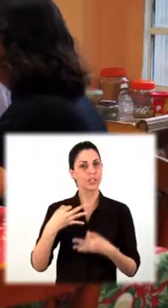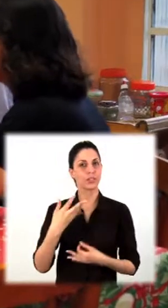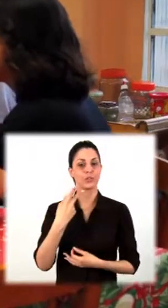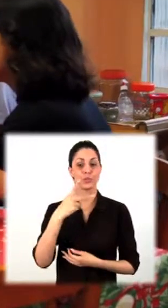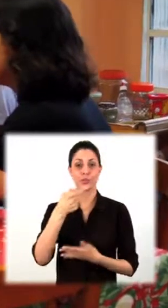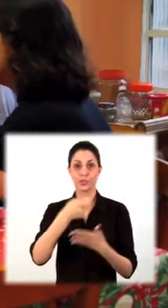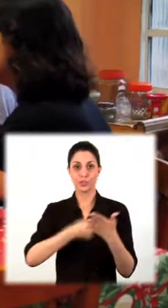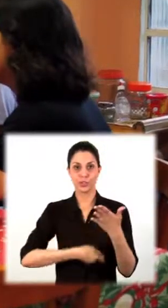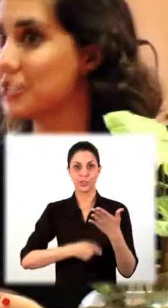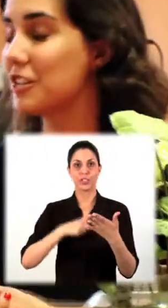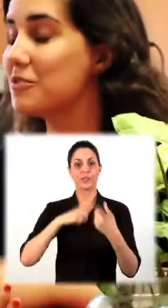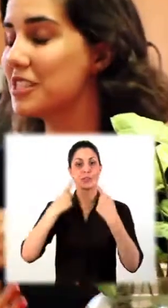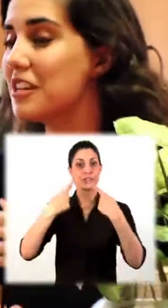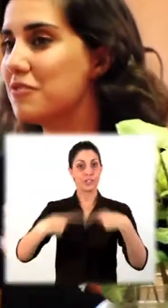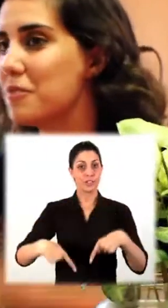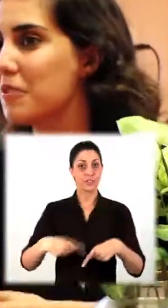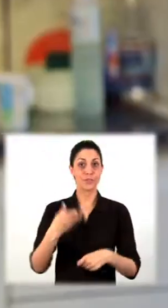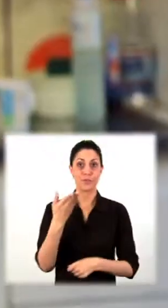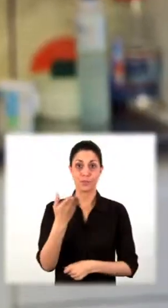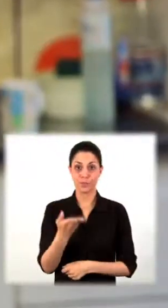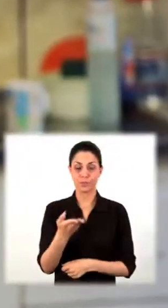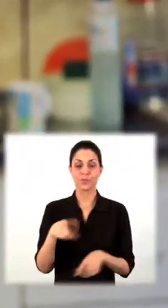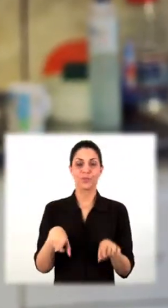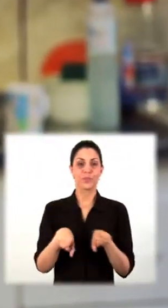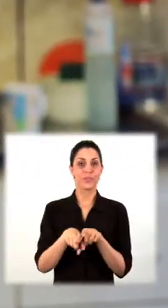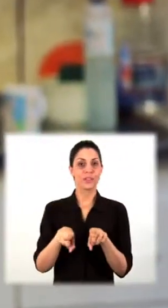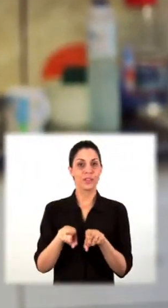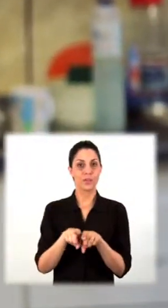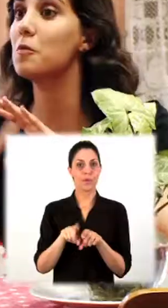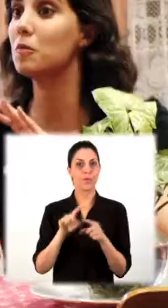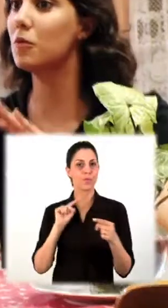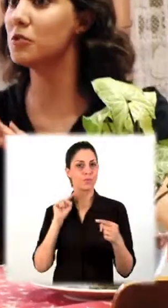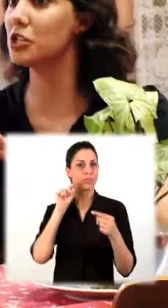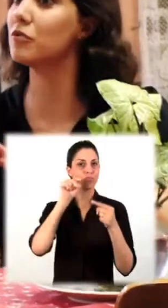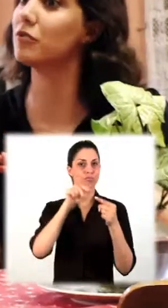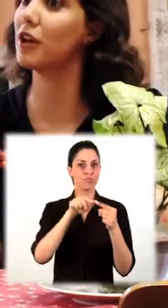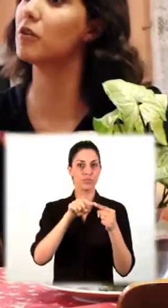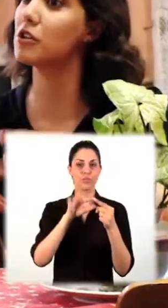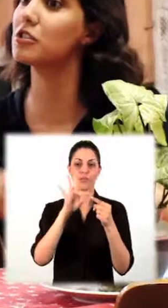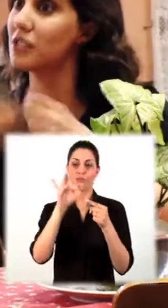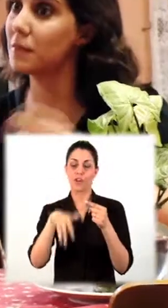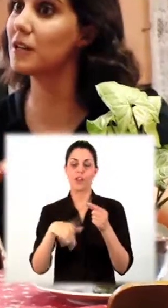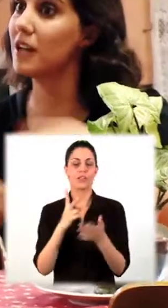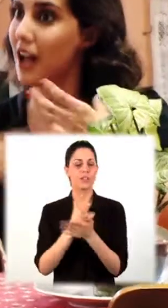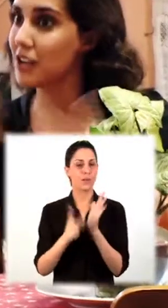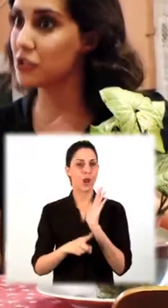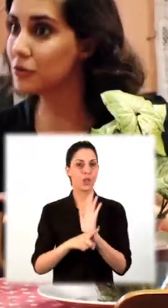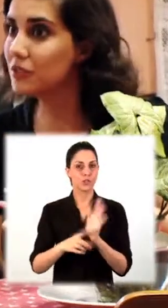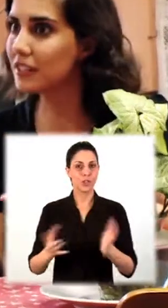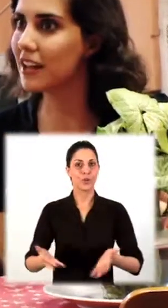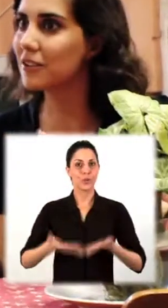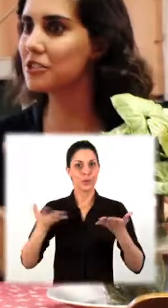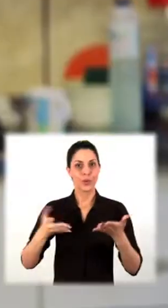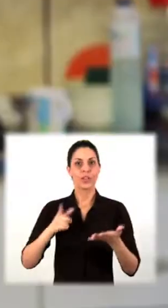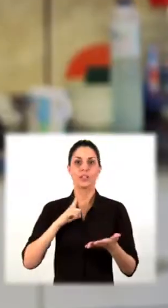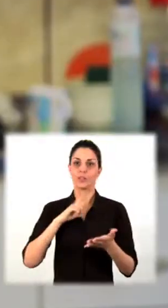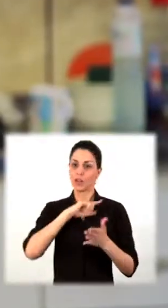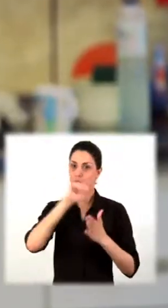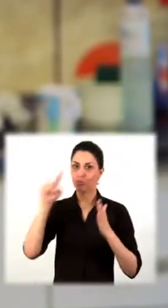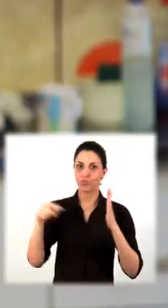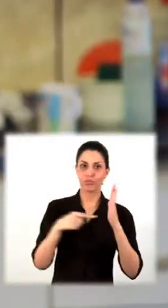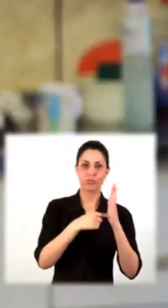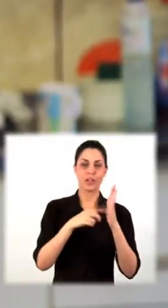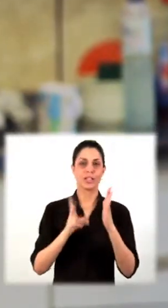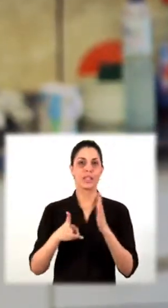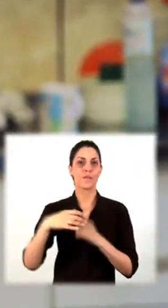construção do seu texto, A gente tem um desafio para você também ter um objetivo final que eu acho que sempre ajuda, Quando a gente tem uma